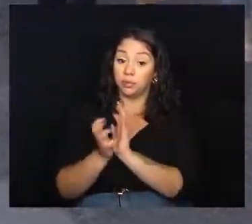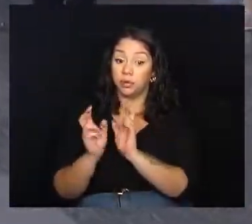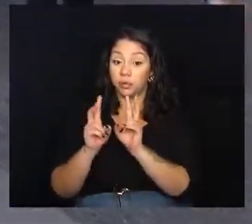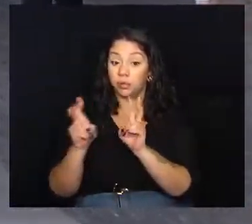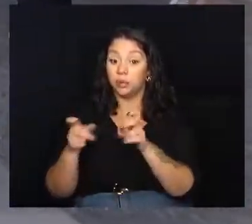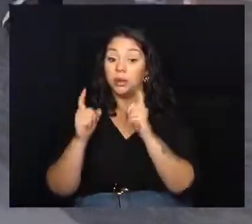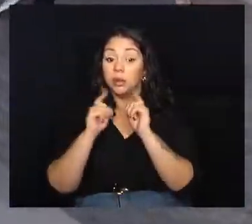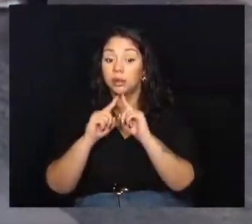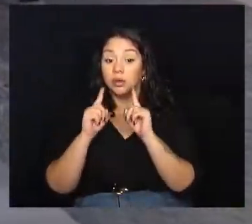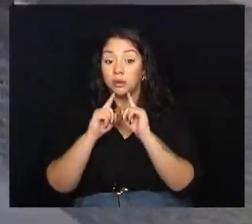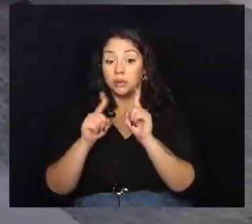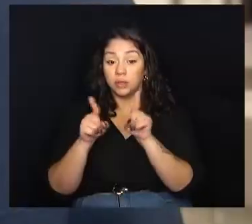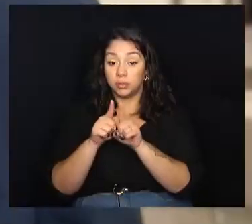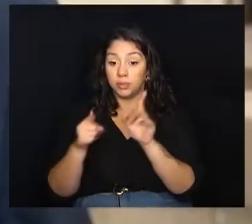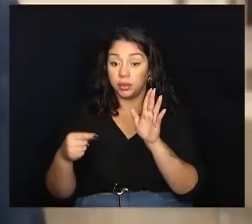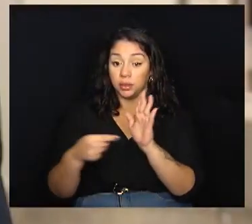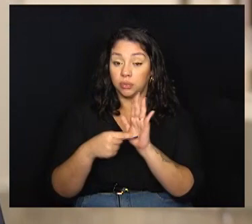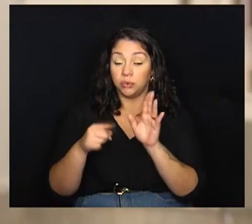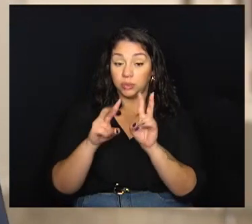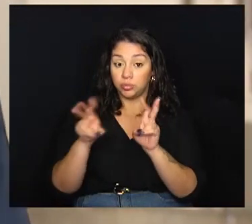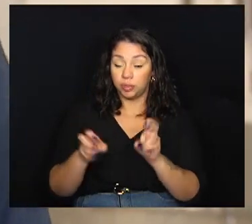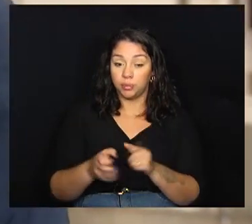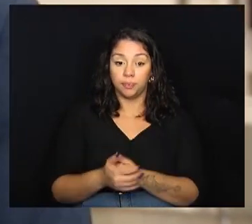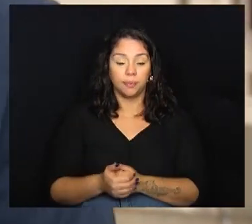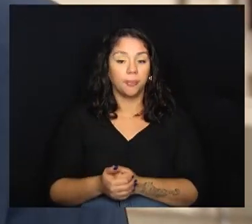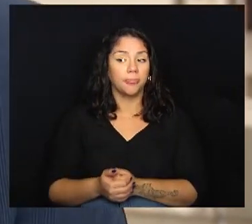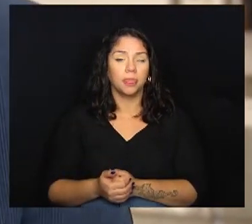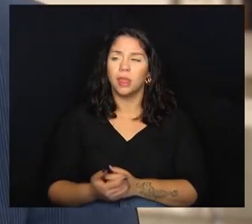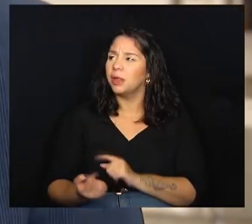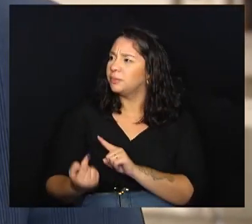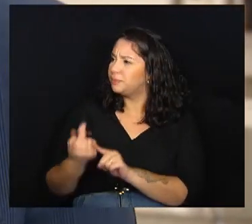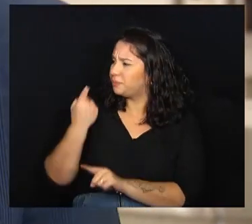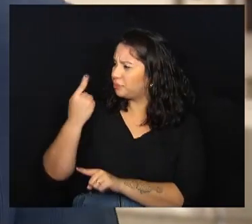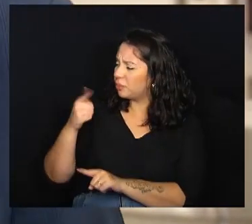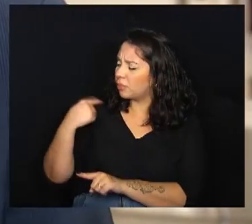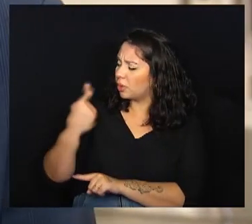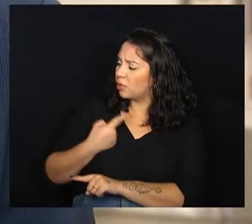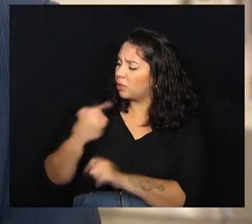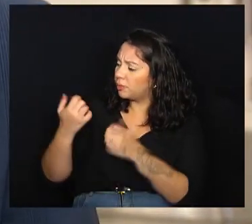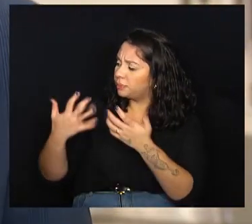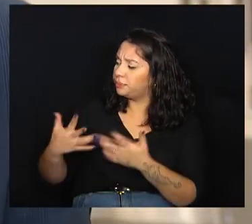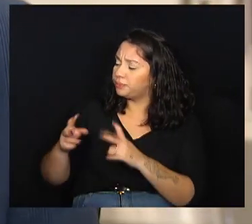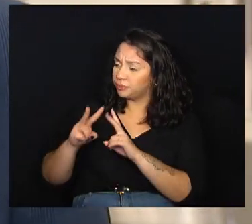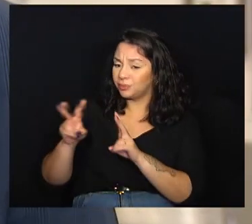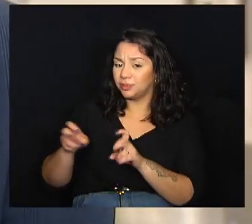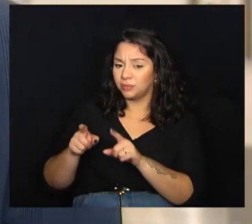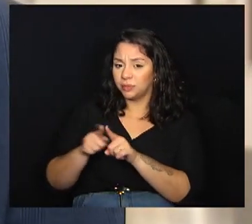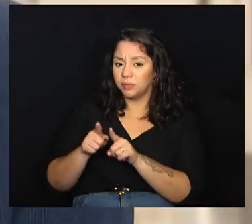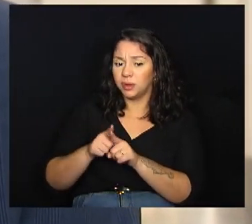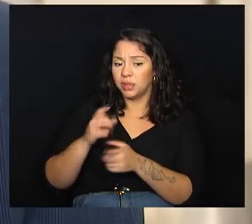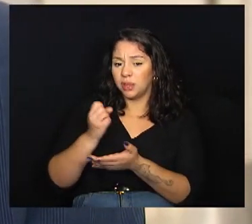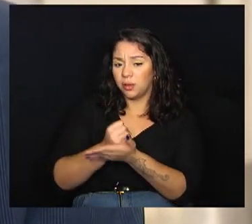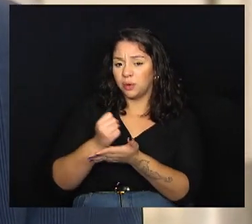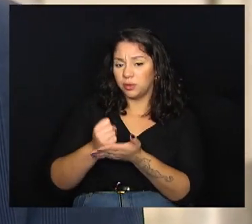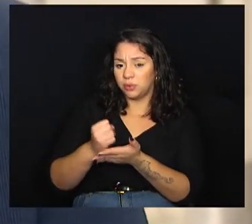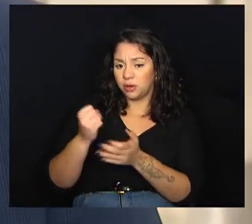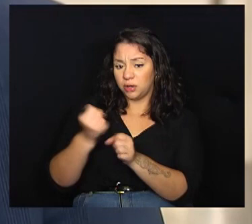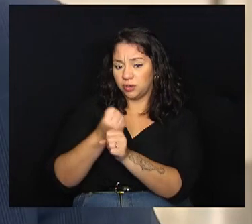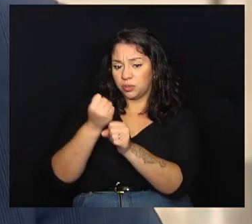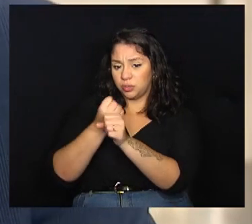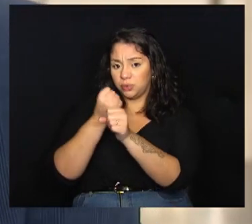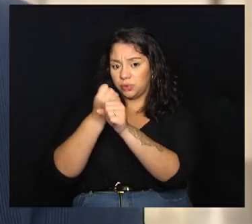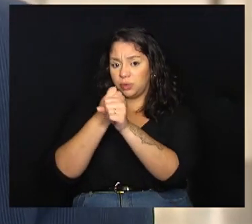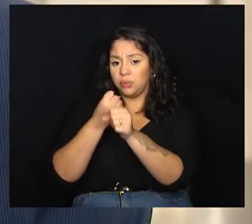reclamações e denúncias referente ao tema. Esses dias nós comentamos muito dos abusos também dos contratos das construtoras, que a